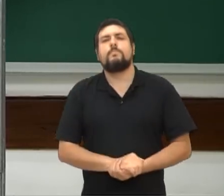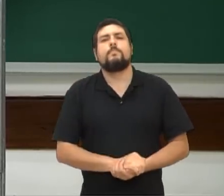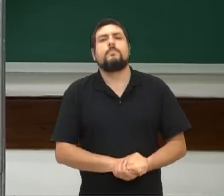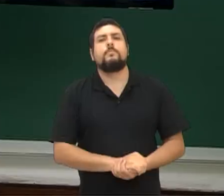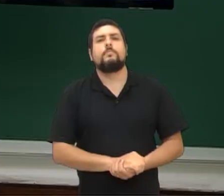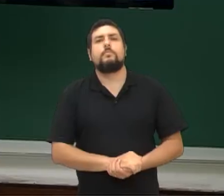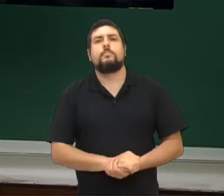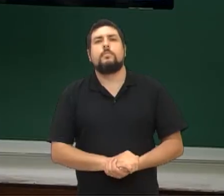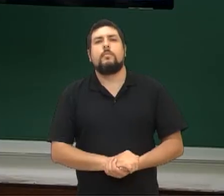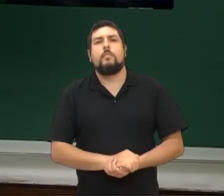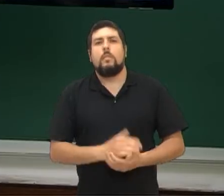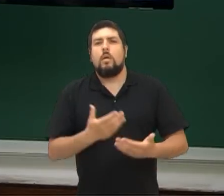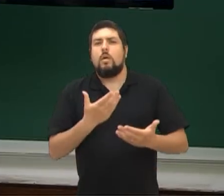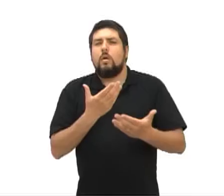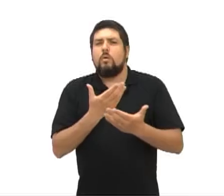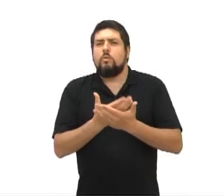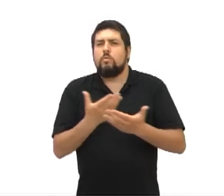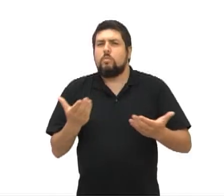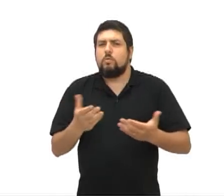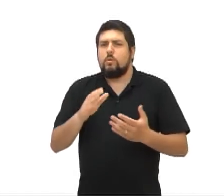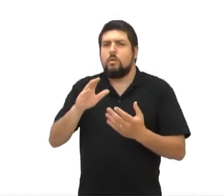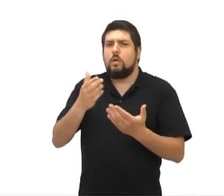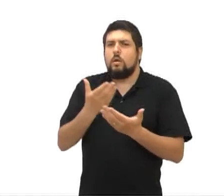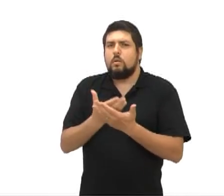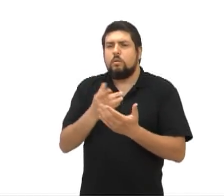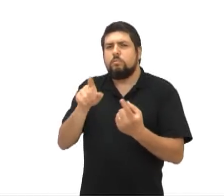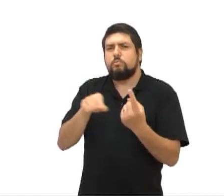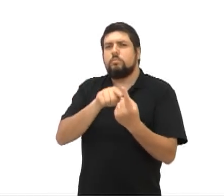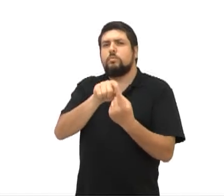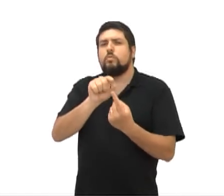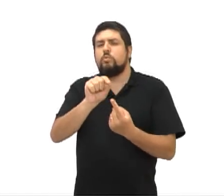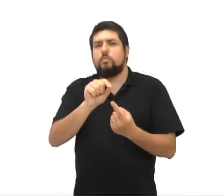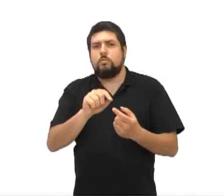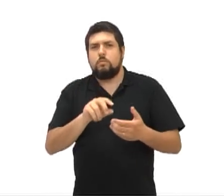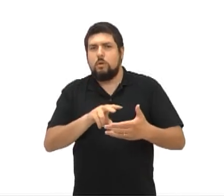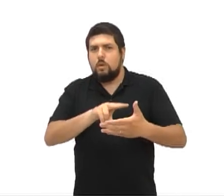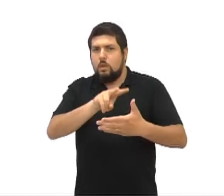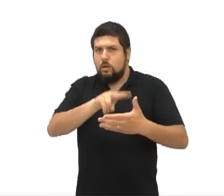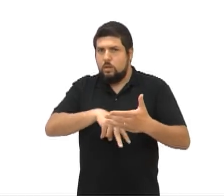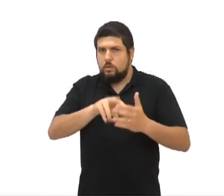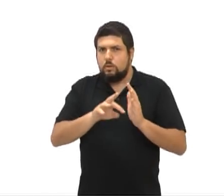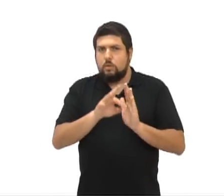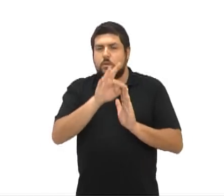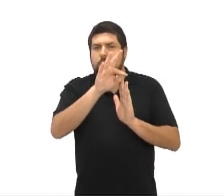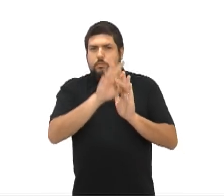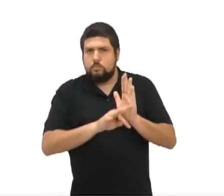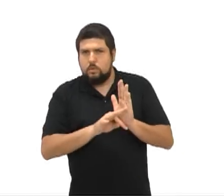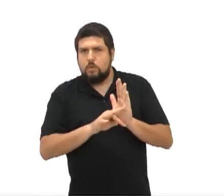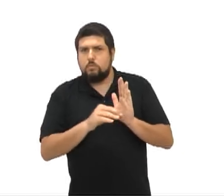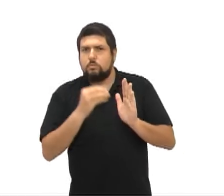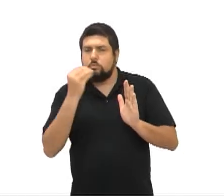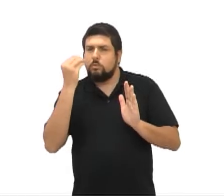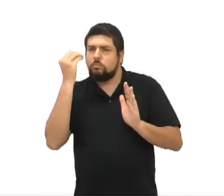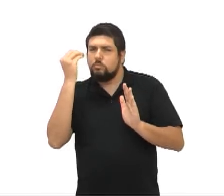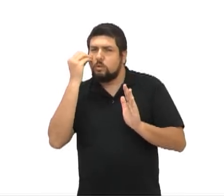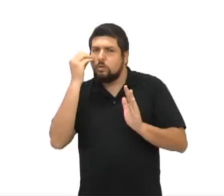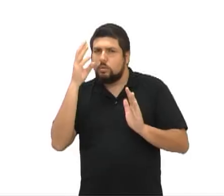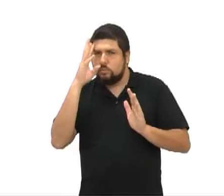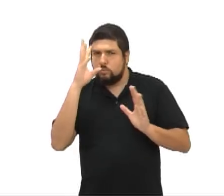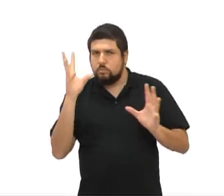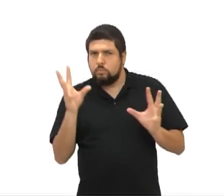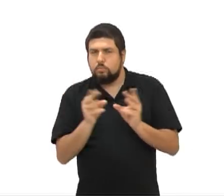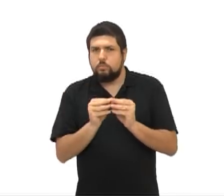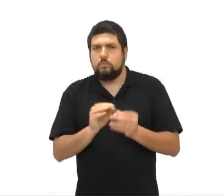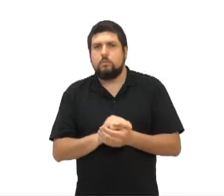Quais são os objetivos da aula de hoje? A gente vai ler um texto compreensivamente. Nós vamos distinguir